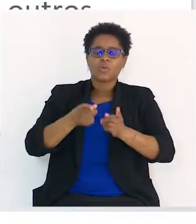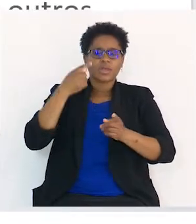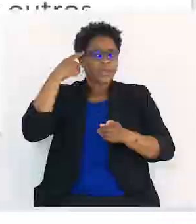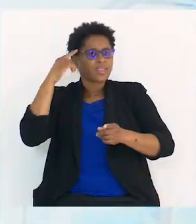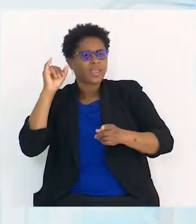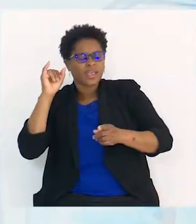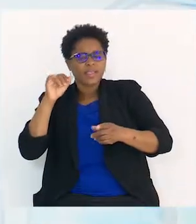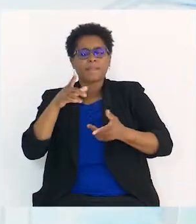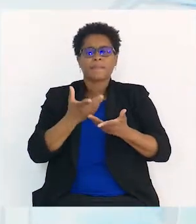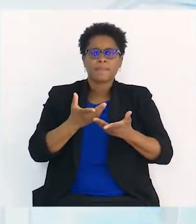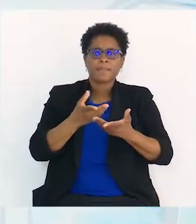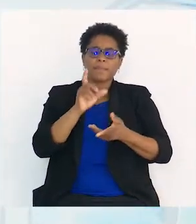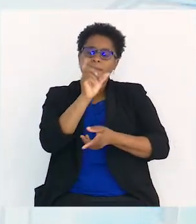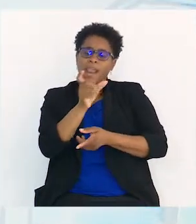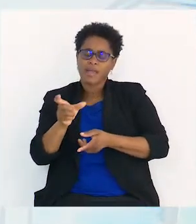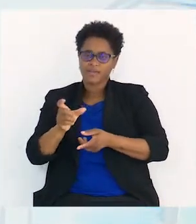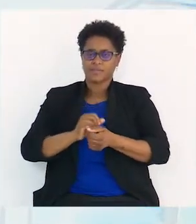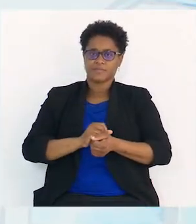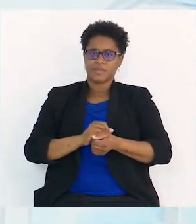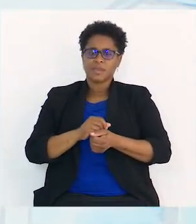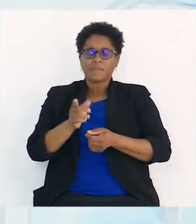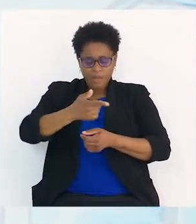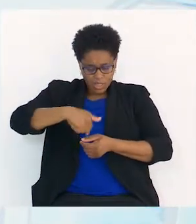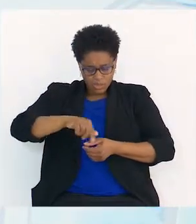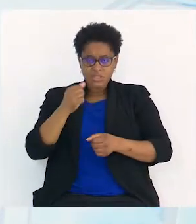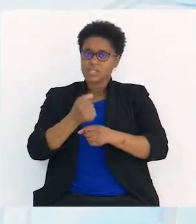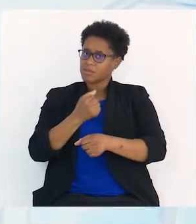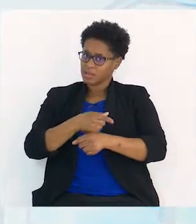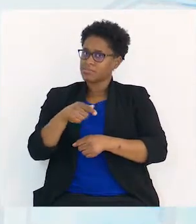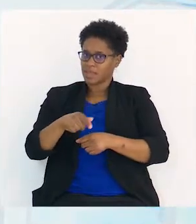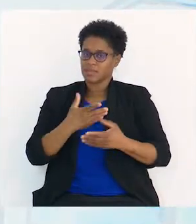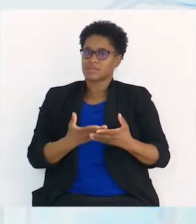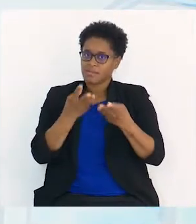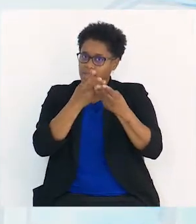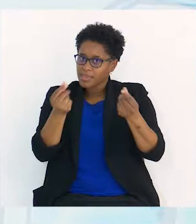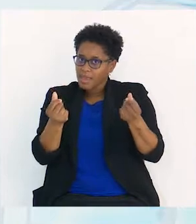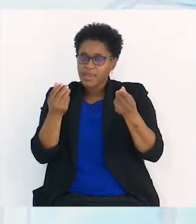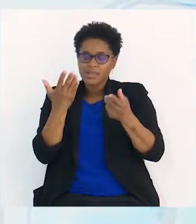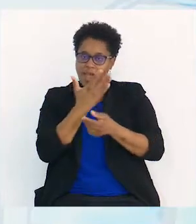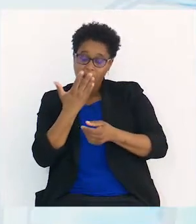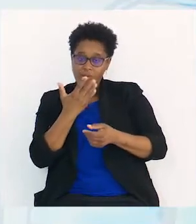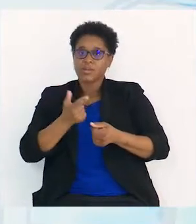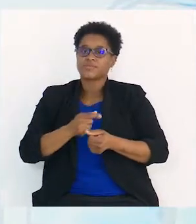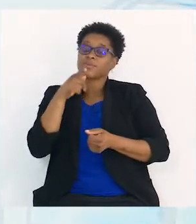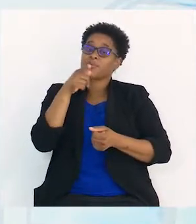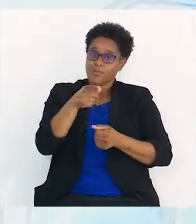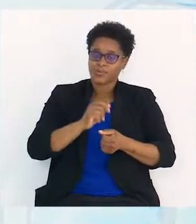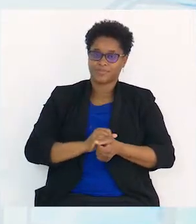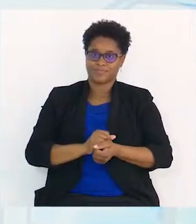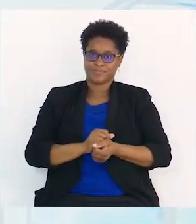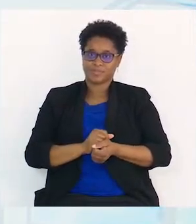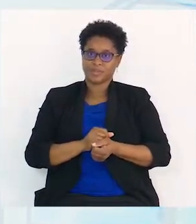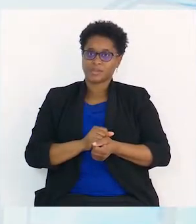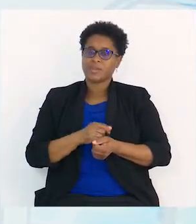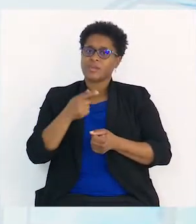palavra. Para trabalhar essa matéria, ou então esse conteúdo, essa aula, tu vais servir da